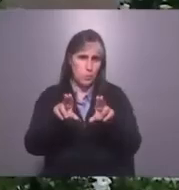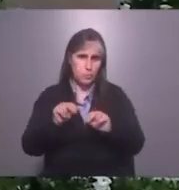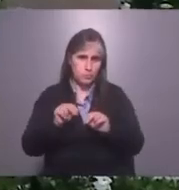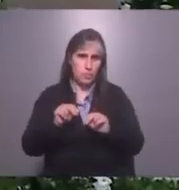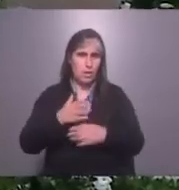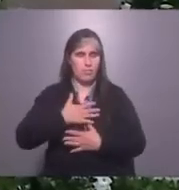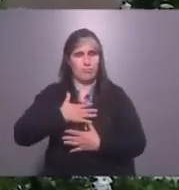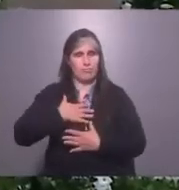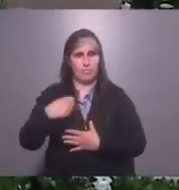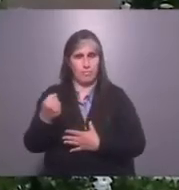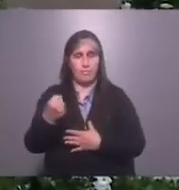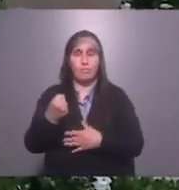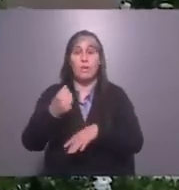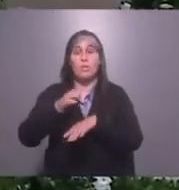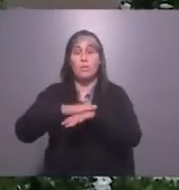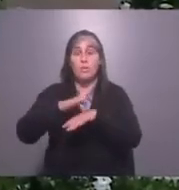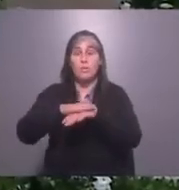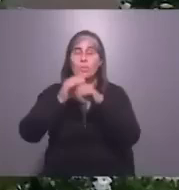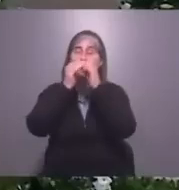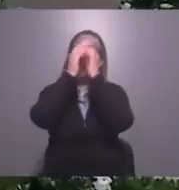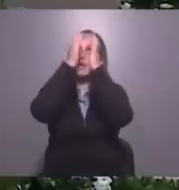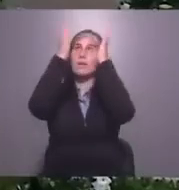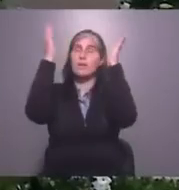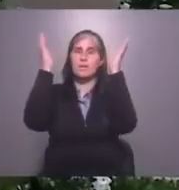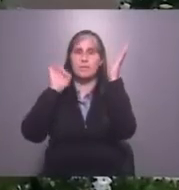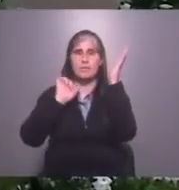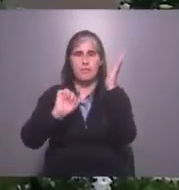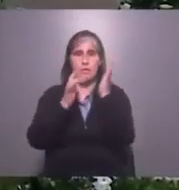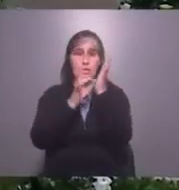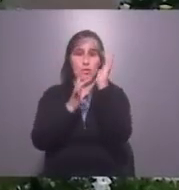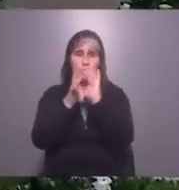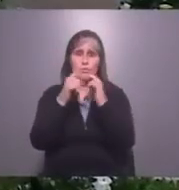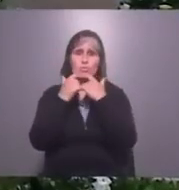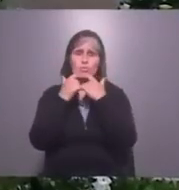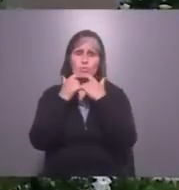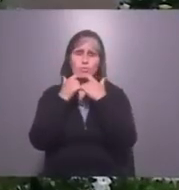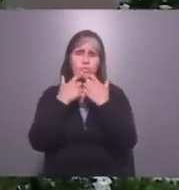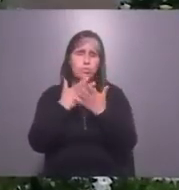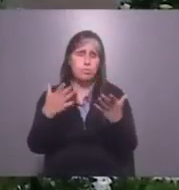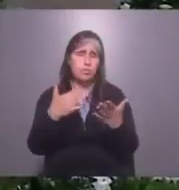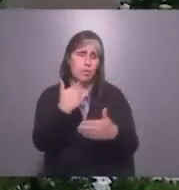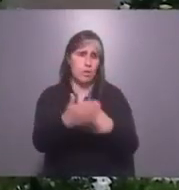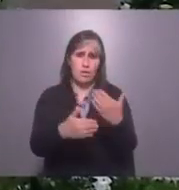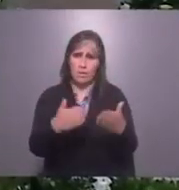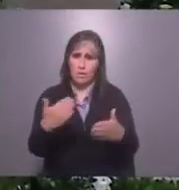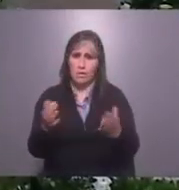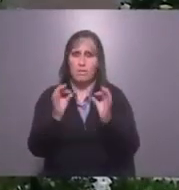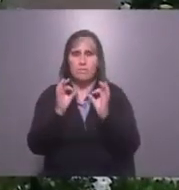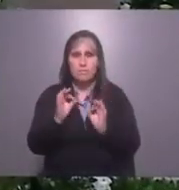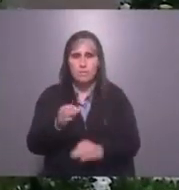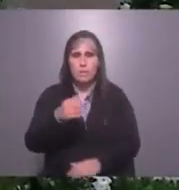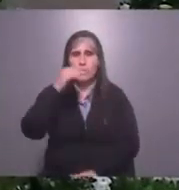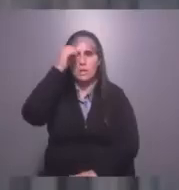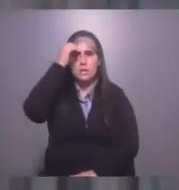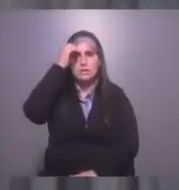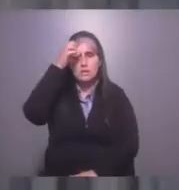Segundo a riqueza da sua graça, que ele nos concedeu em abundância, com plena sabedoria